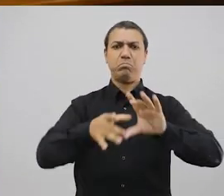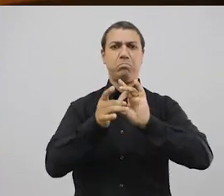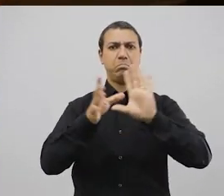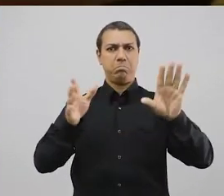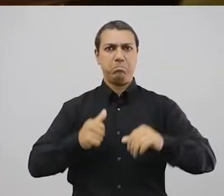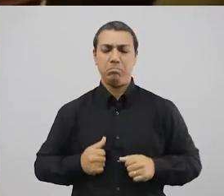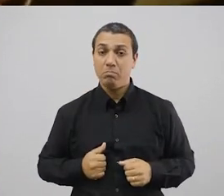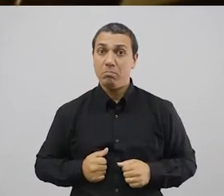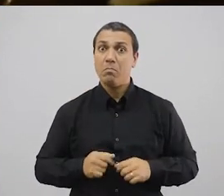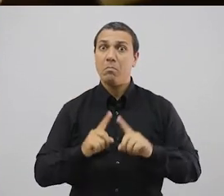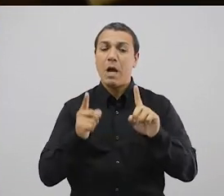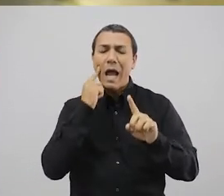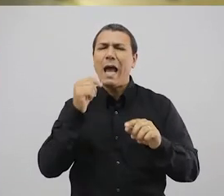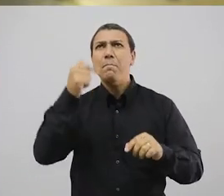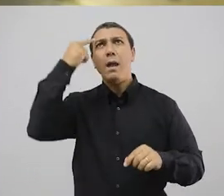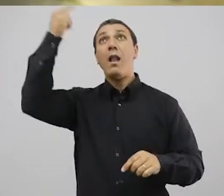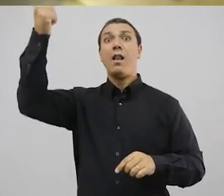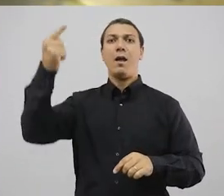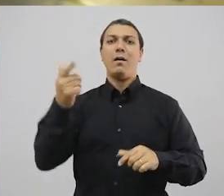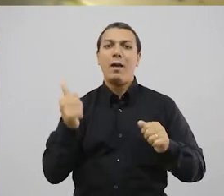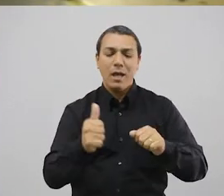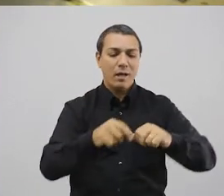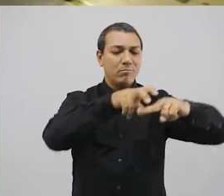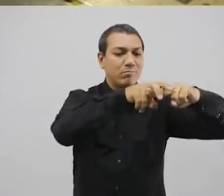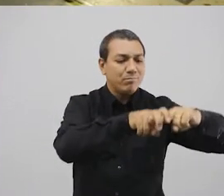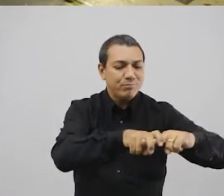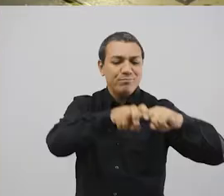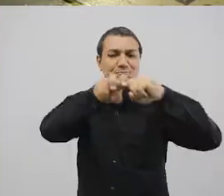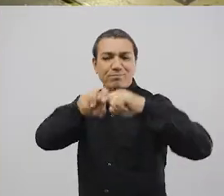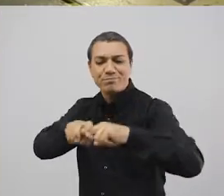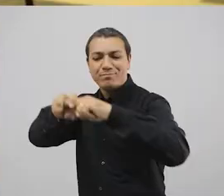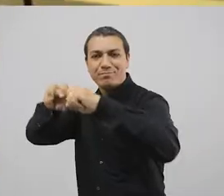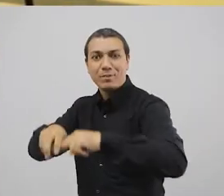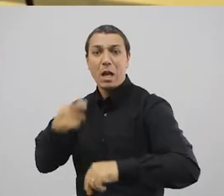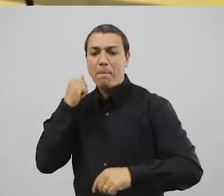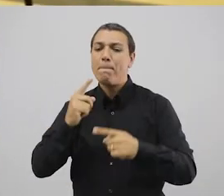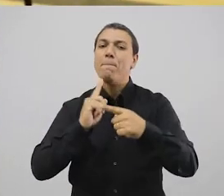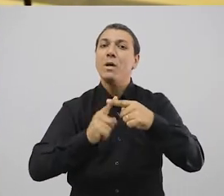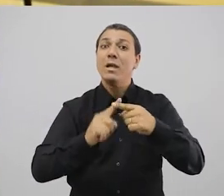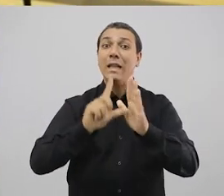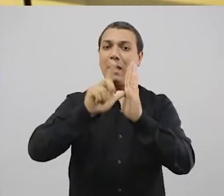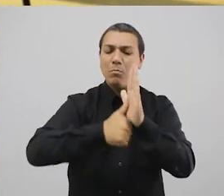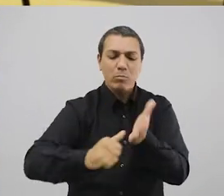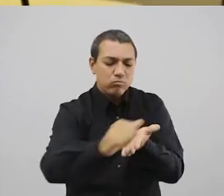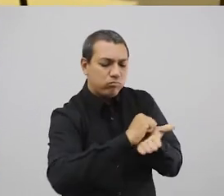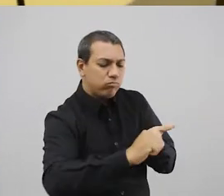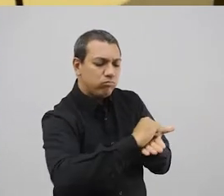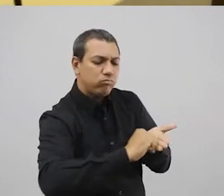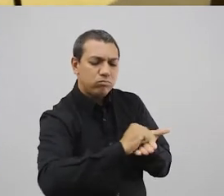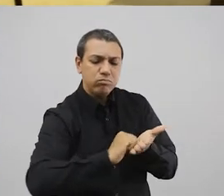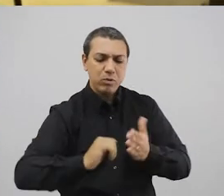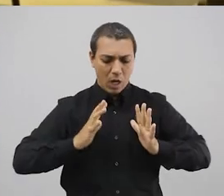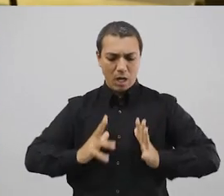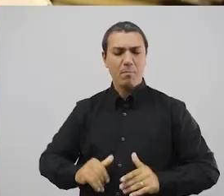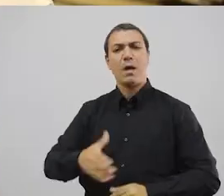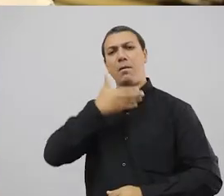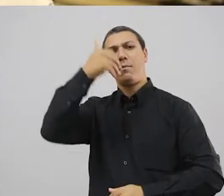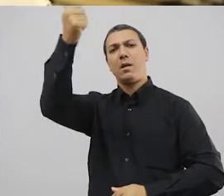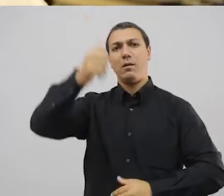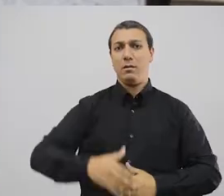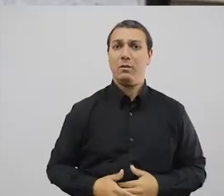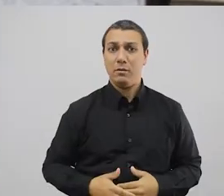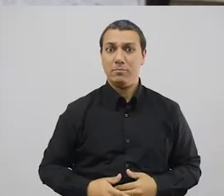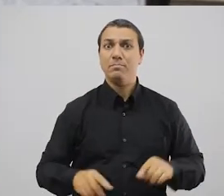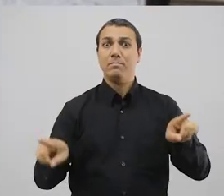é só os bancos e aí optamos por colocar a cadeira raça porque também é muito mais fácil para nós ir gene zarr as cadeiras do que